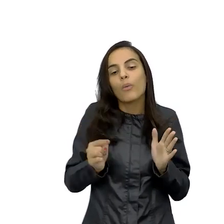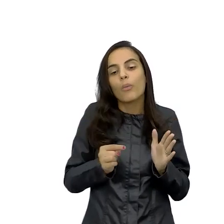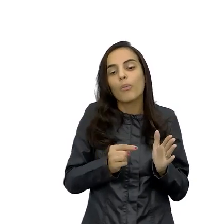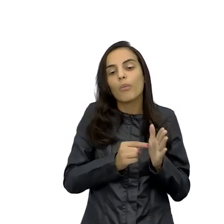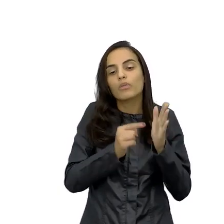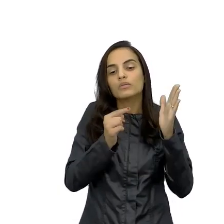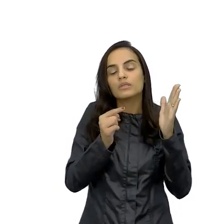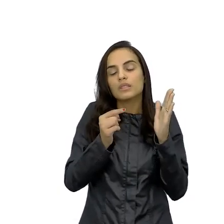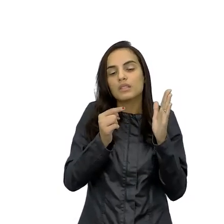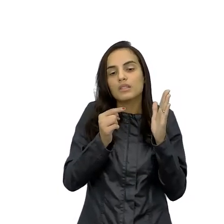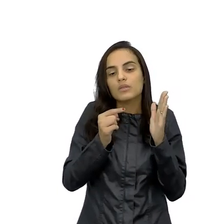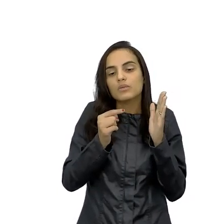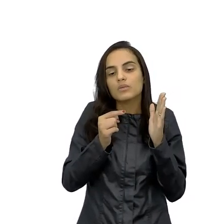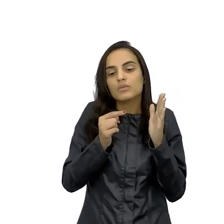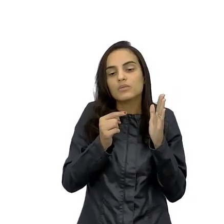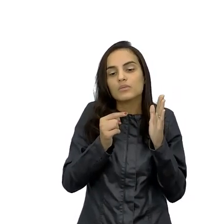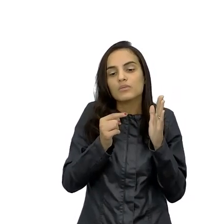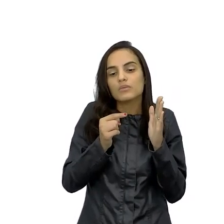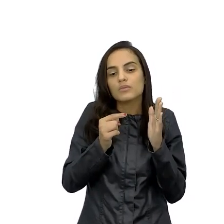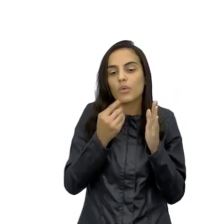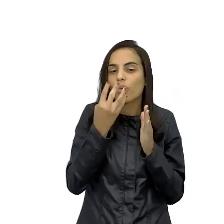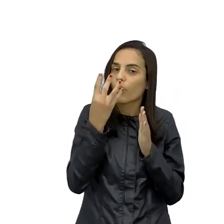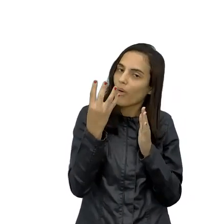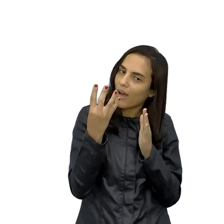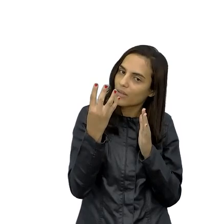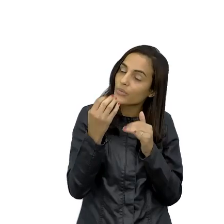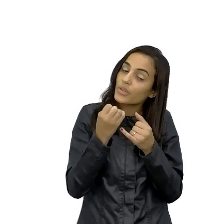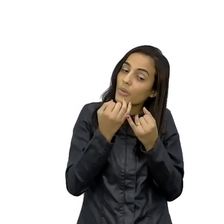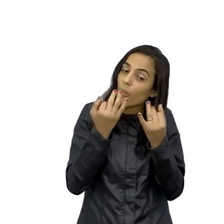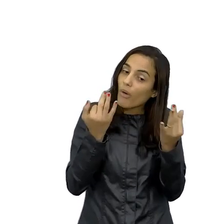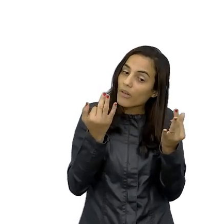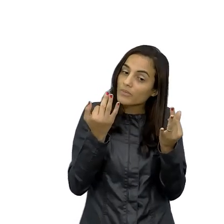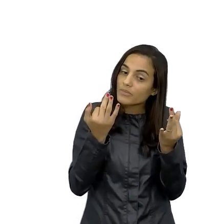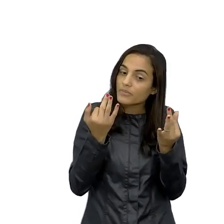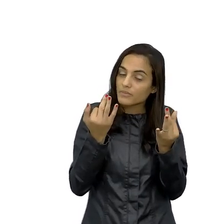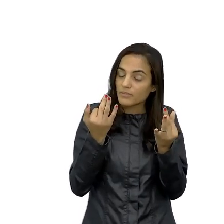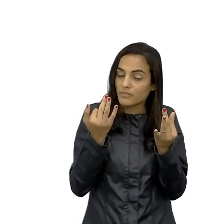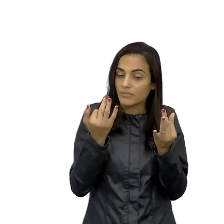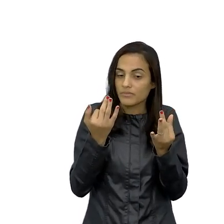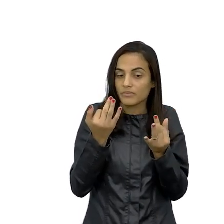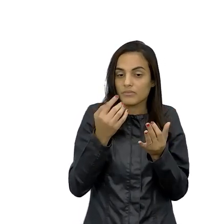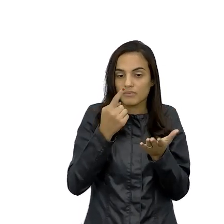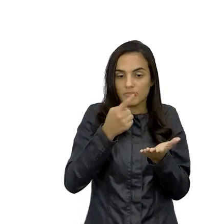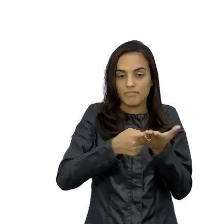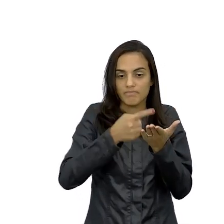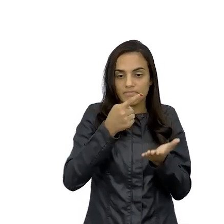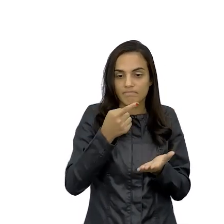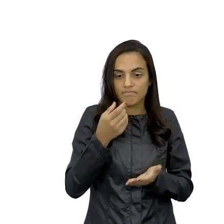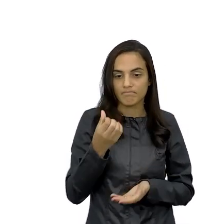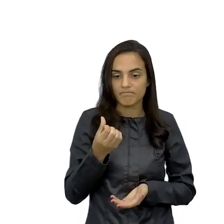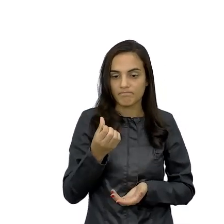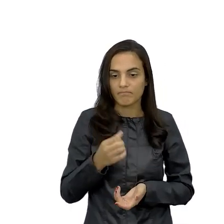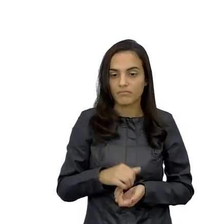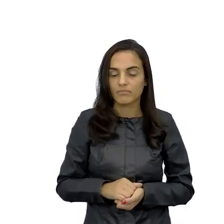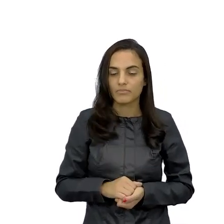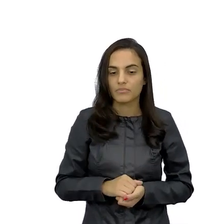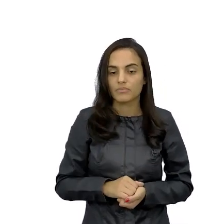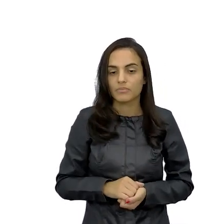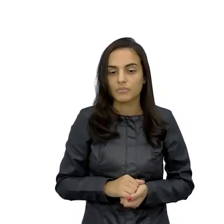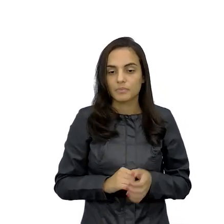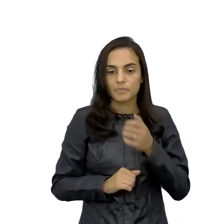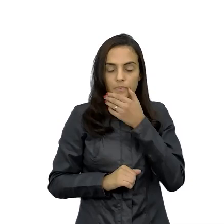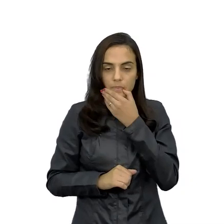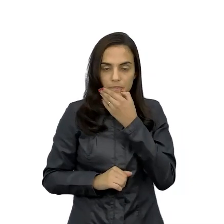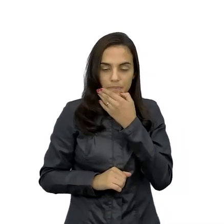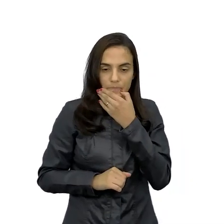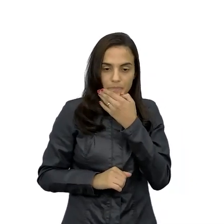que está marcando o 4 e qual é o que está marcando, teoricamente, o 6, né? O ponteiro